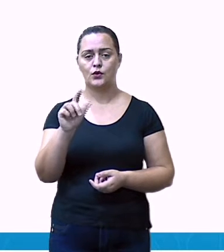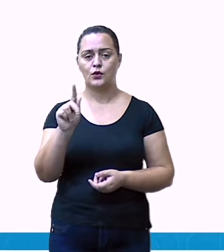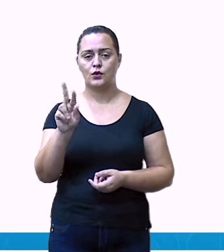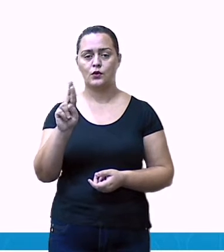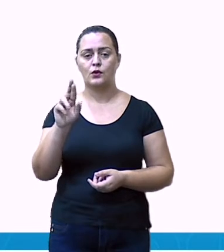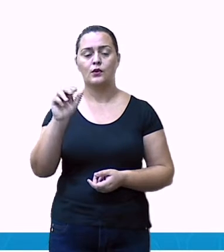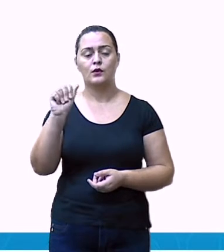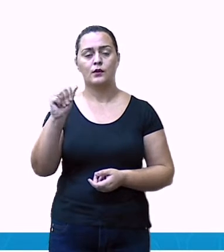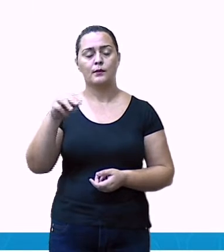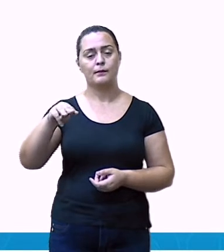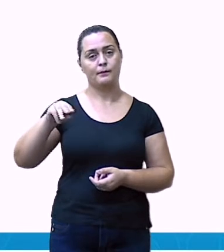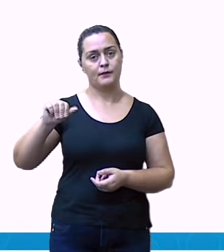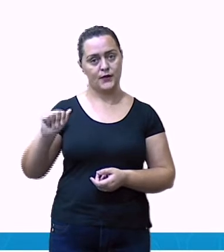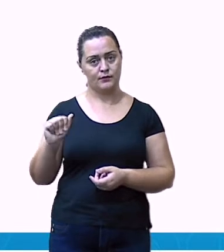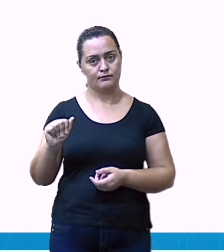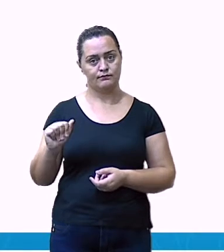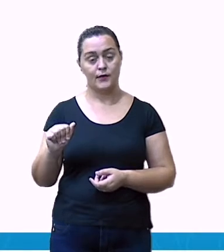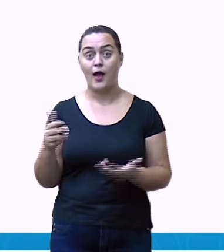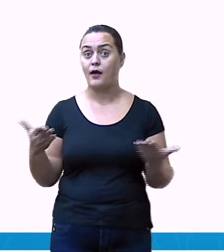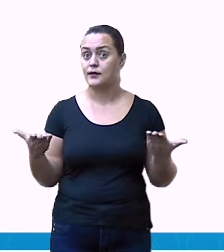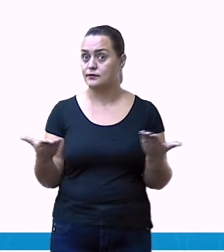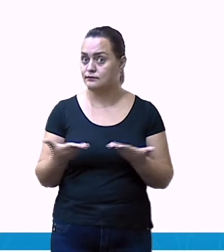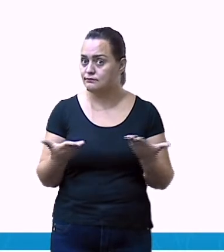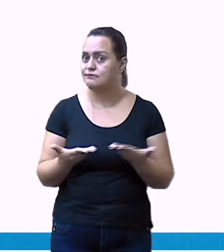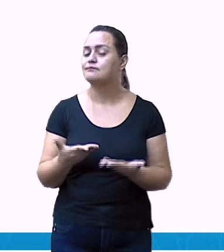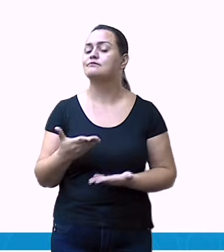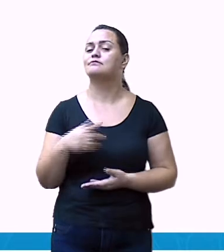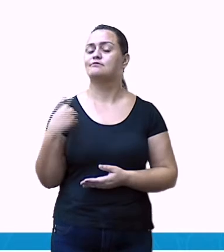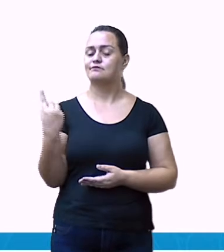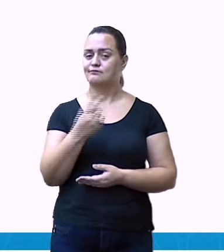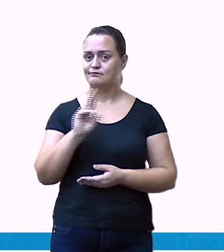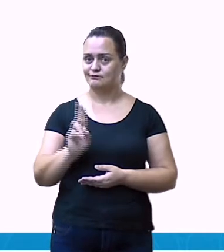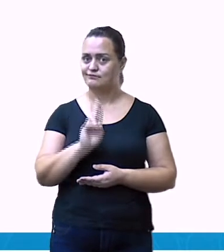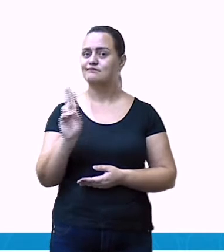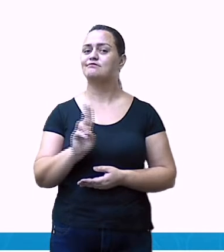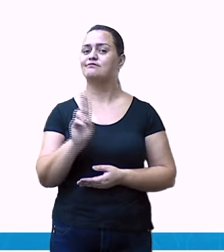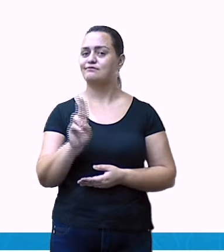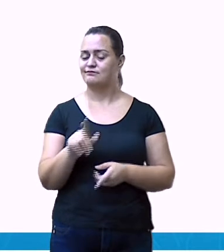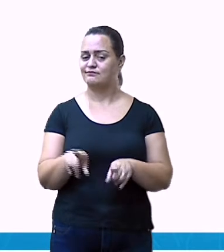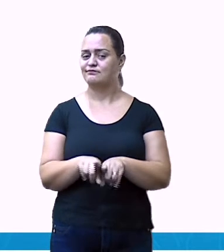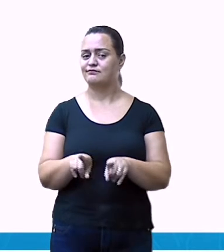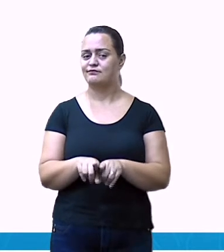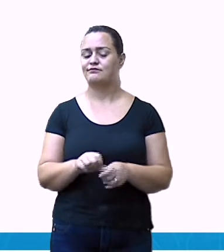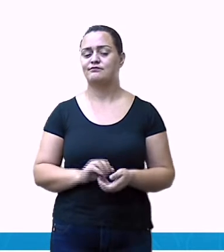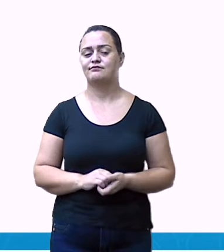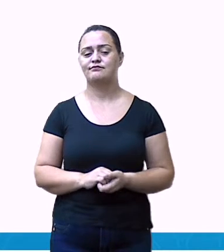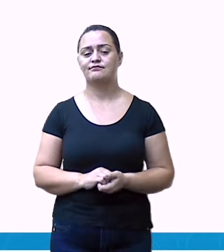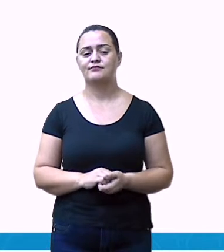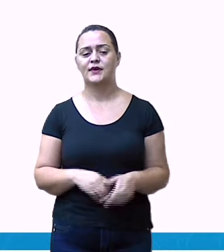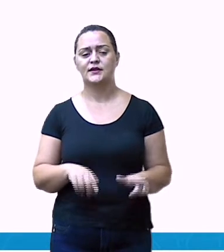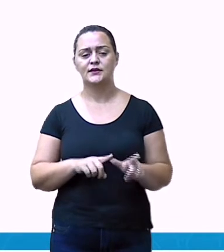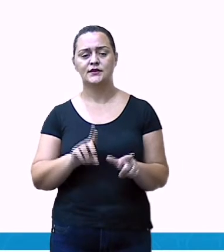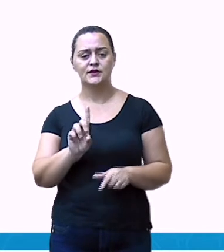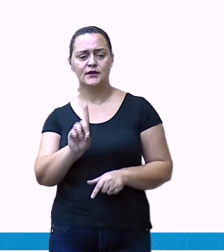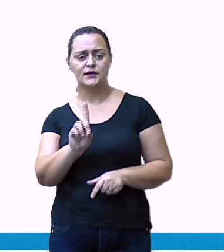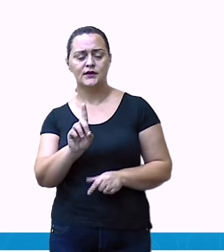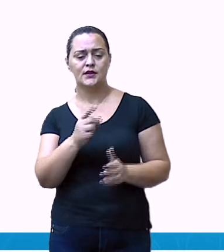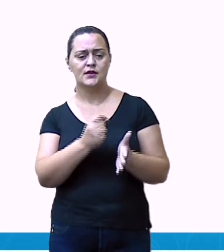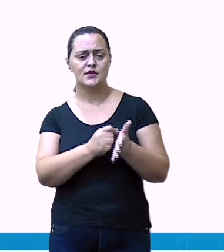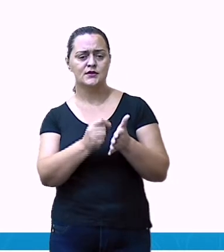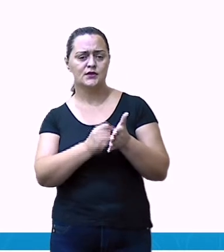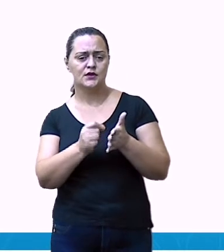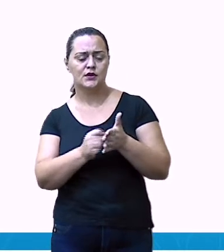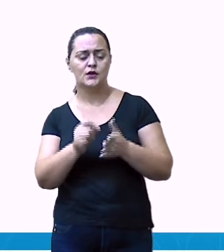pictograma, que utilizamos ainda hoje. Letra D. Escrita criada pelos sumérios em forma